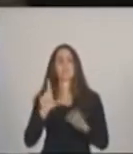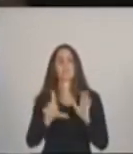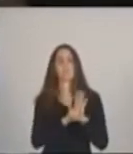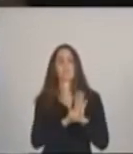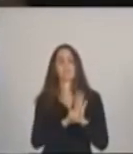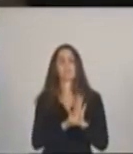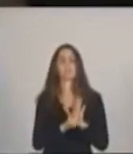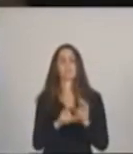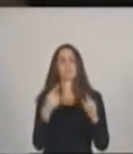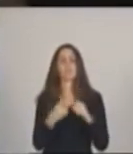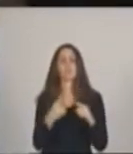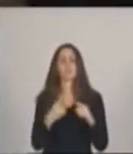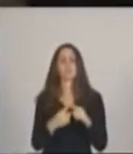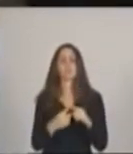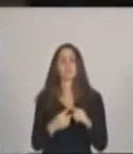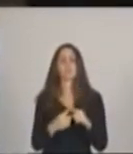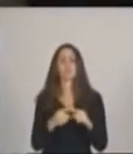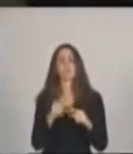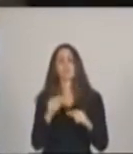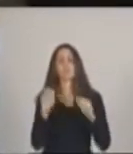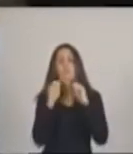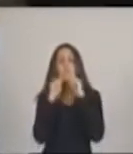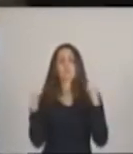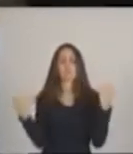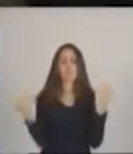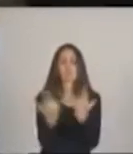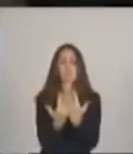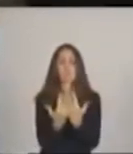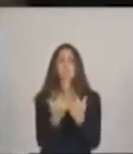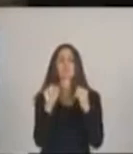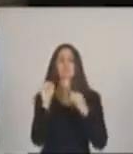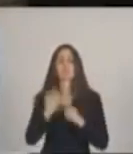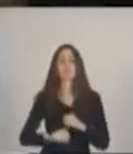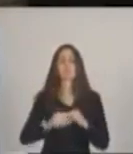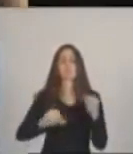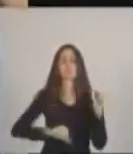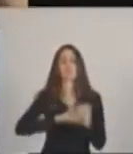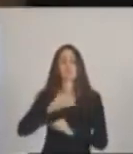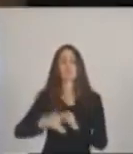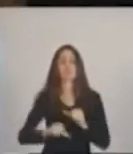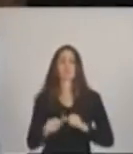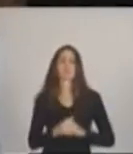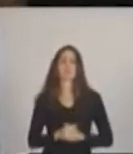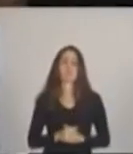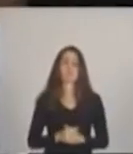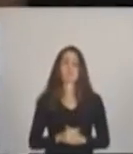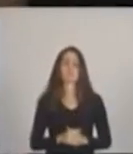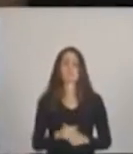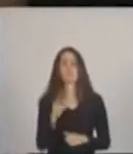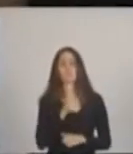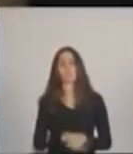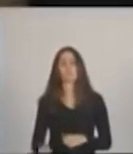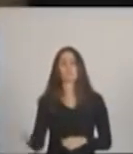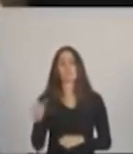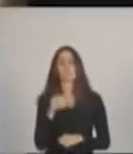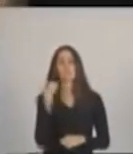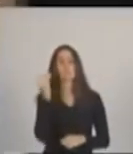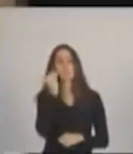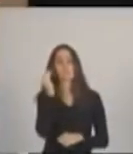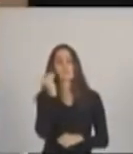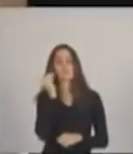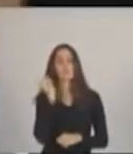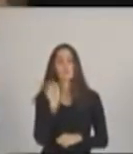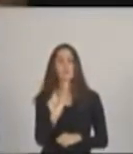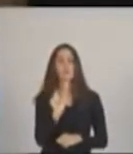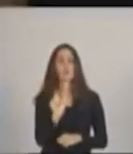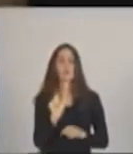de ser apreciada pela Assembleia para poder fazer essa mudança. O que nós estamos impedindo é que haja um